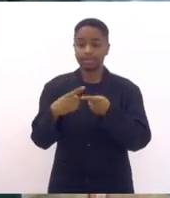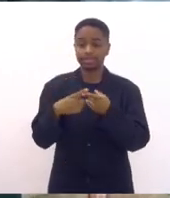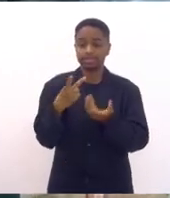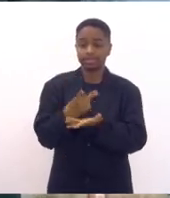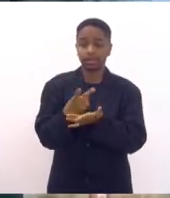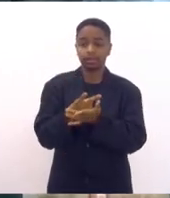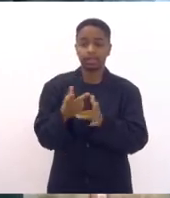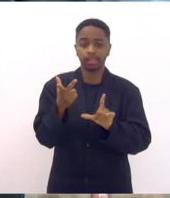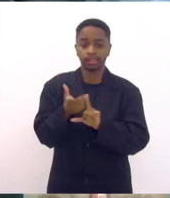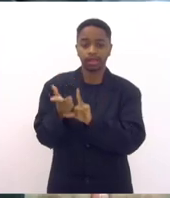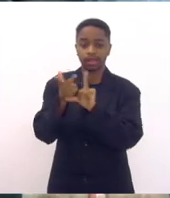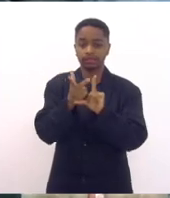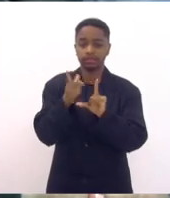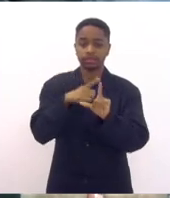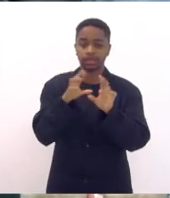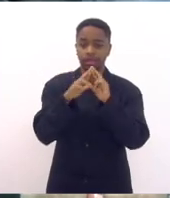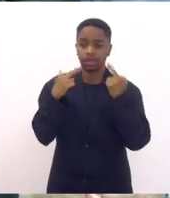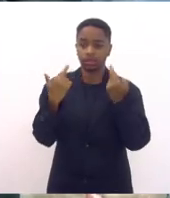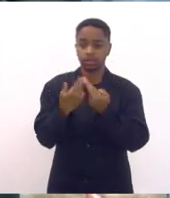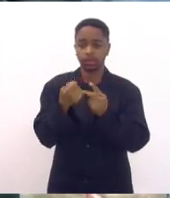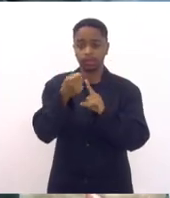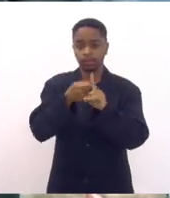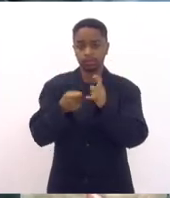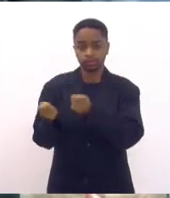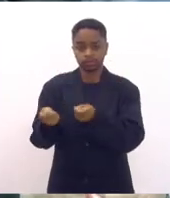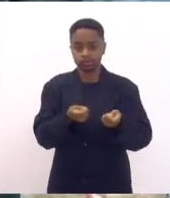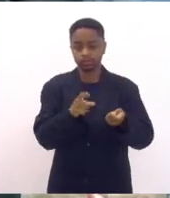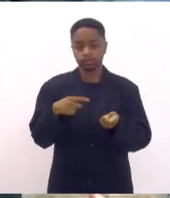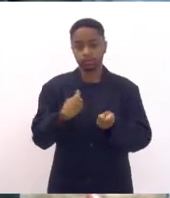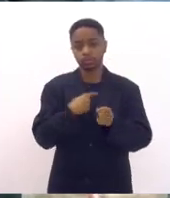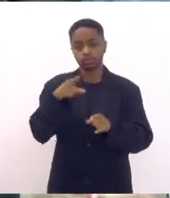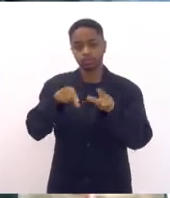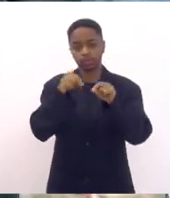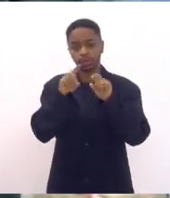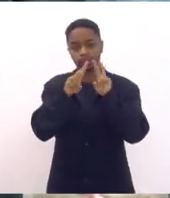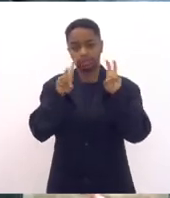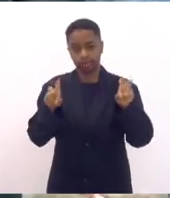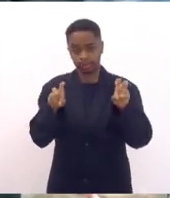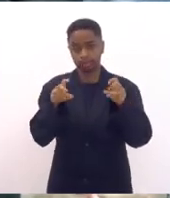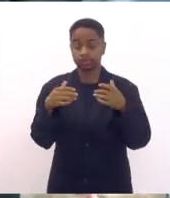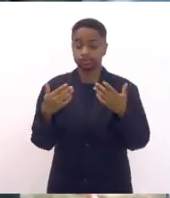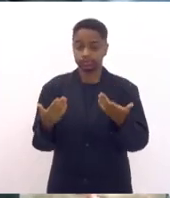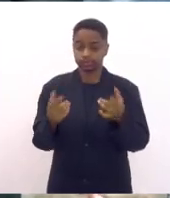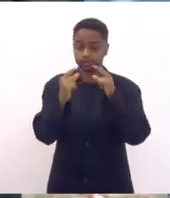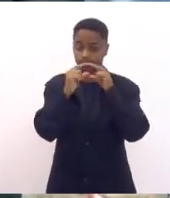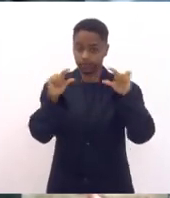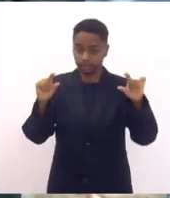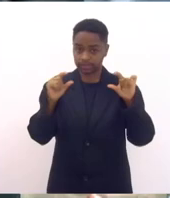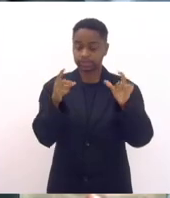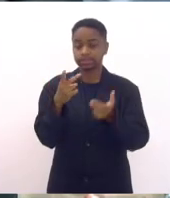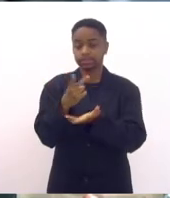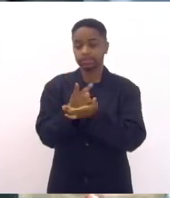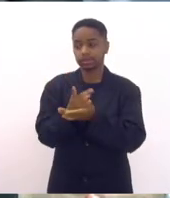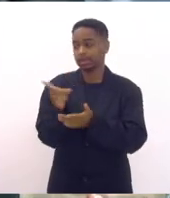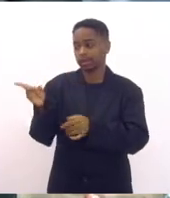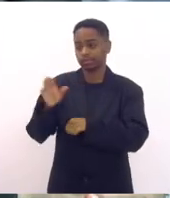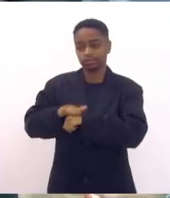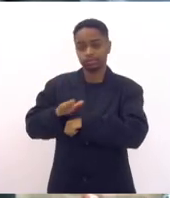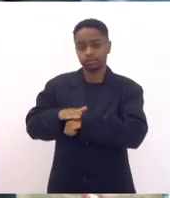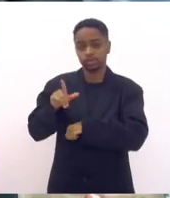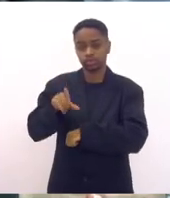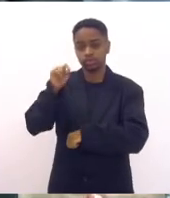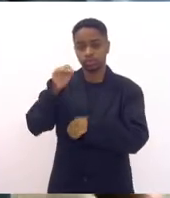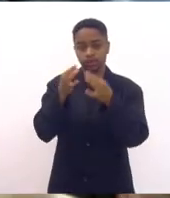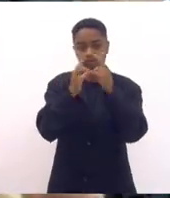uma reunião mensal Aonde se escolhe o tema e o título o título é sempre Dom Arani que